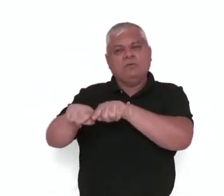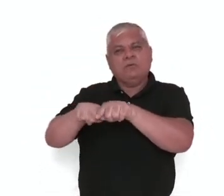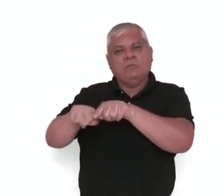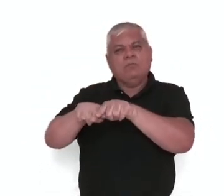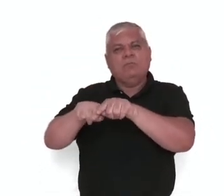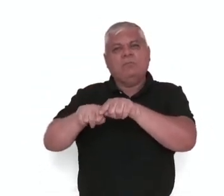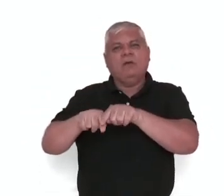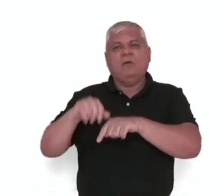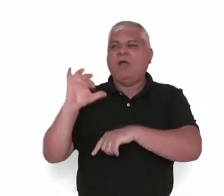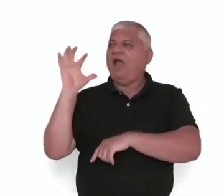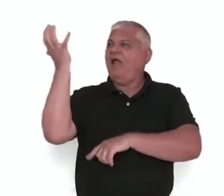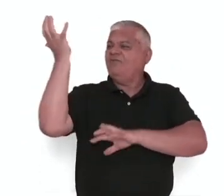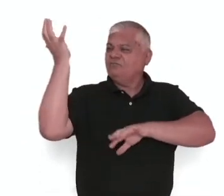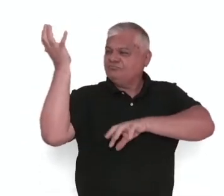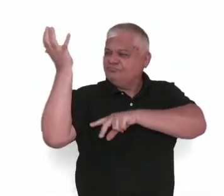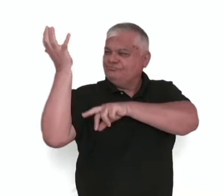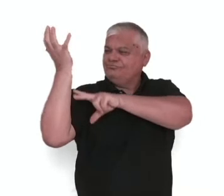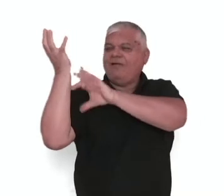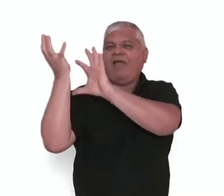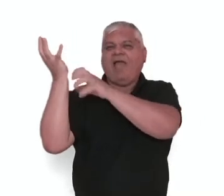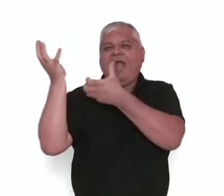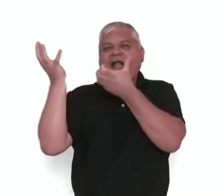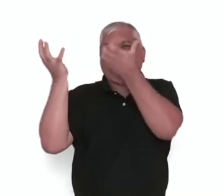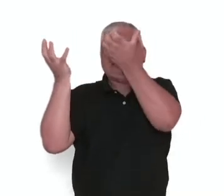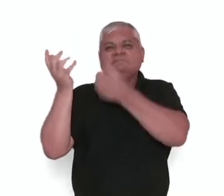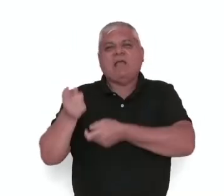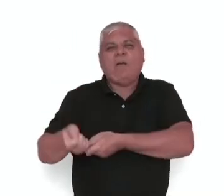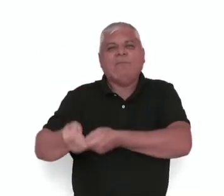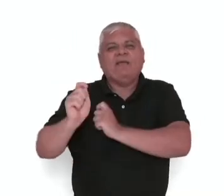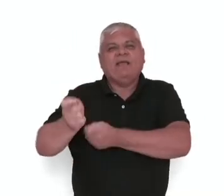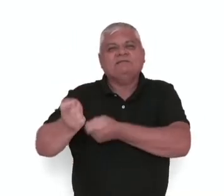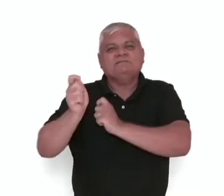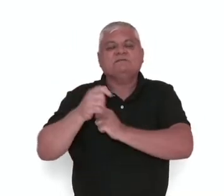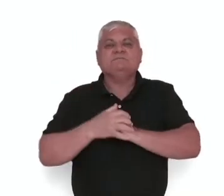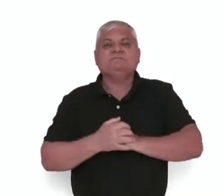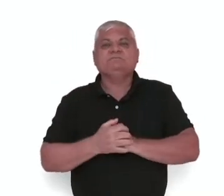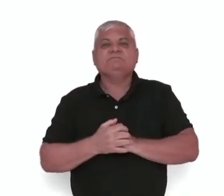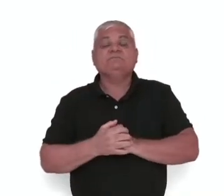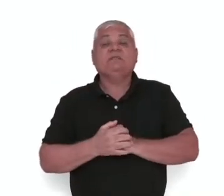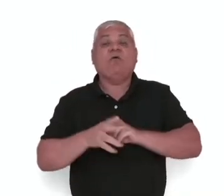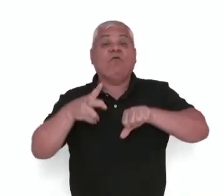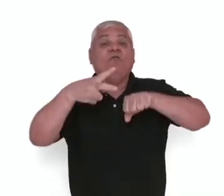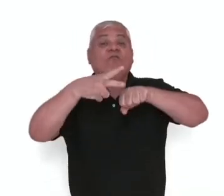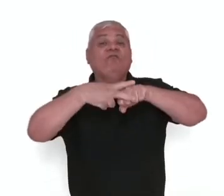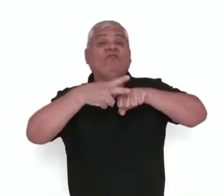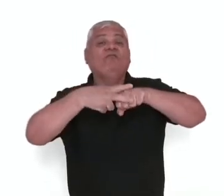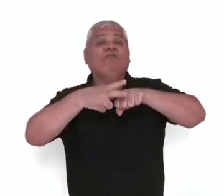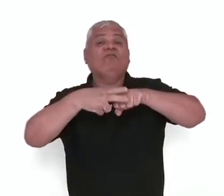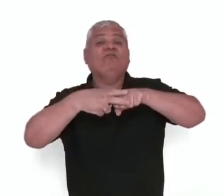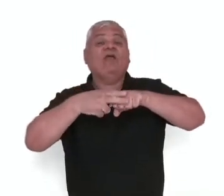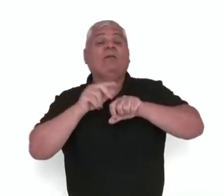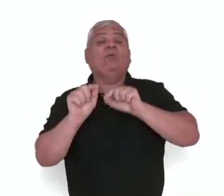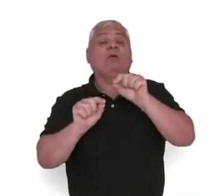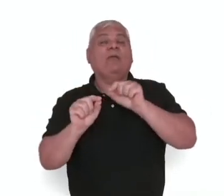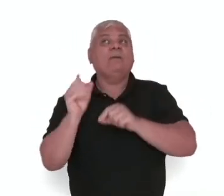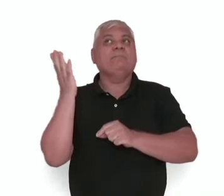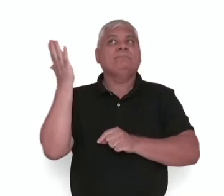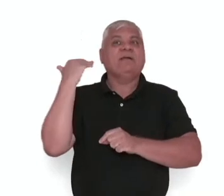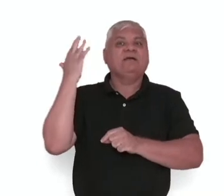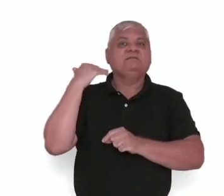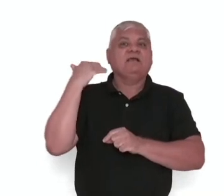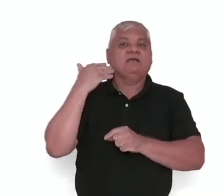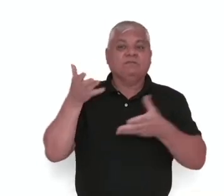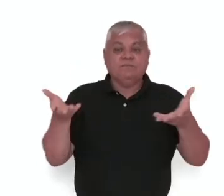pegávamos frutas no pé quando íamos pescar. Quais os tempos dos verbos pretérito, presente